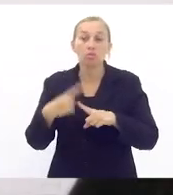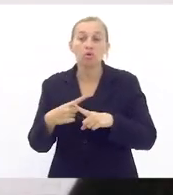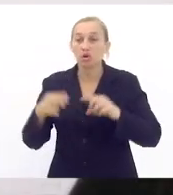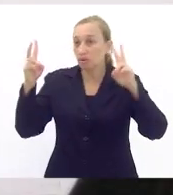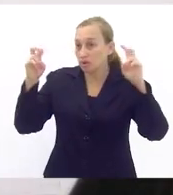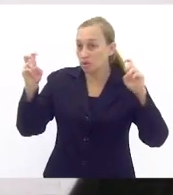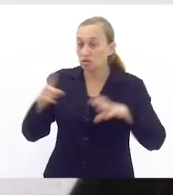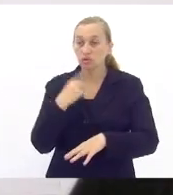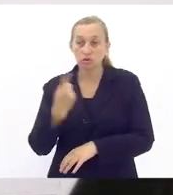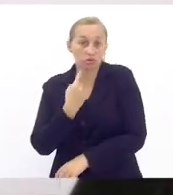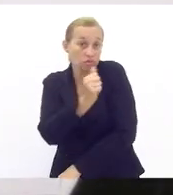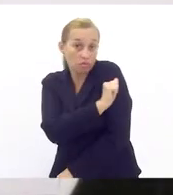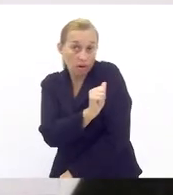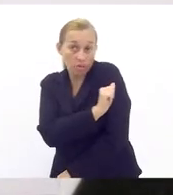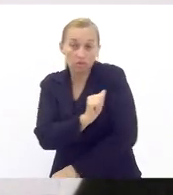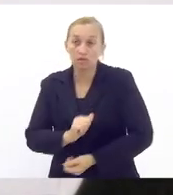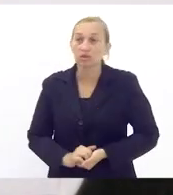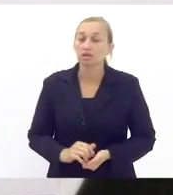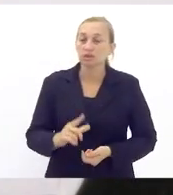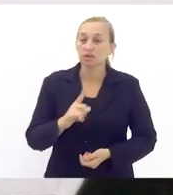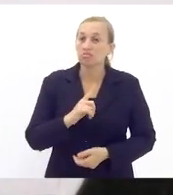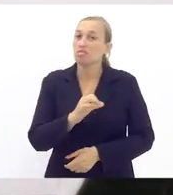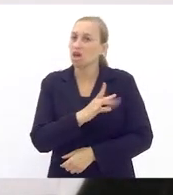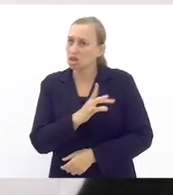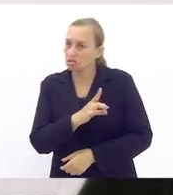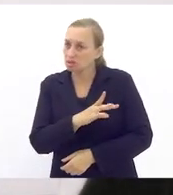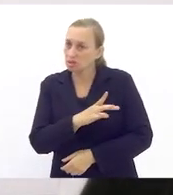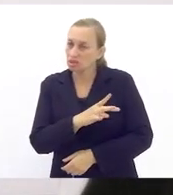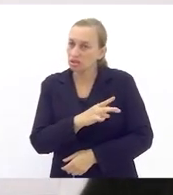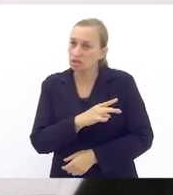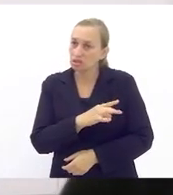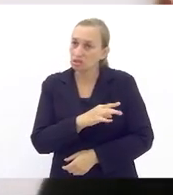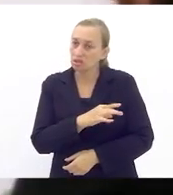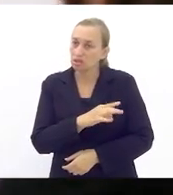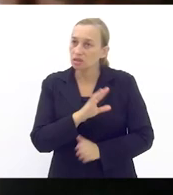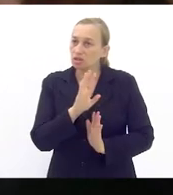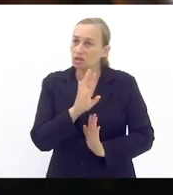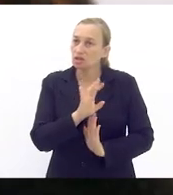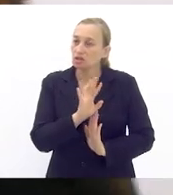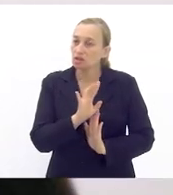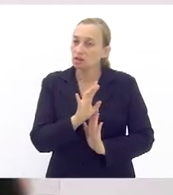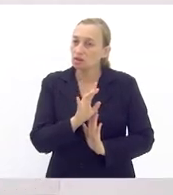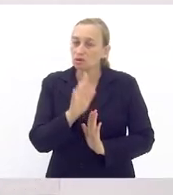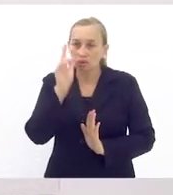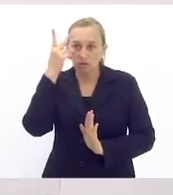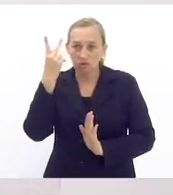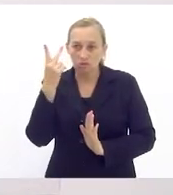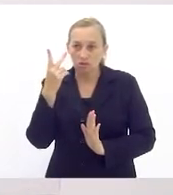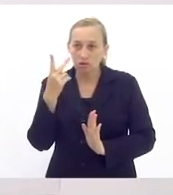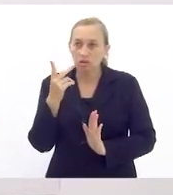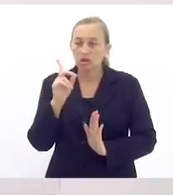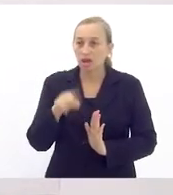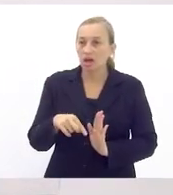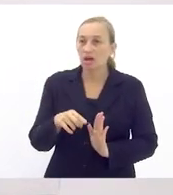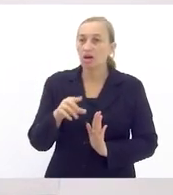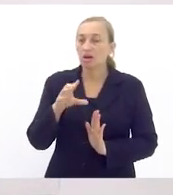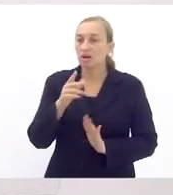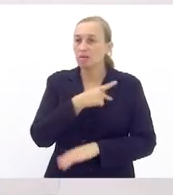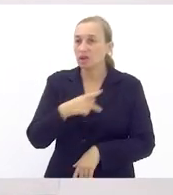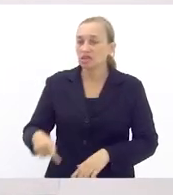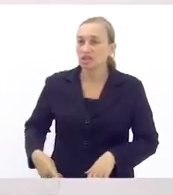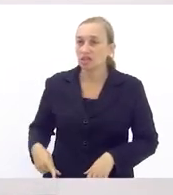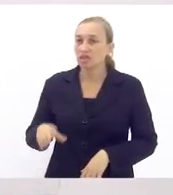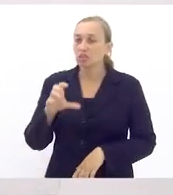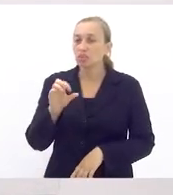nós como alunos temos medo de o histórico da qual é o presidente por ano chegada